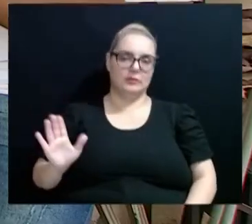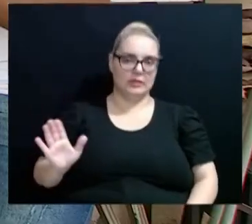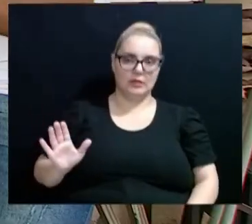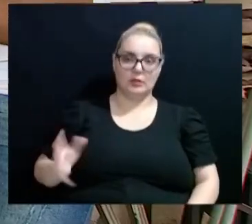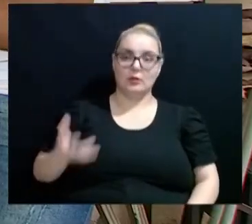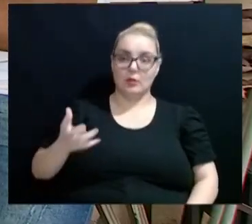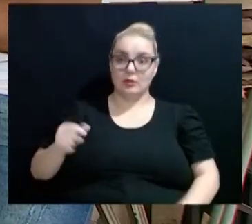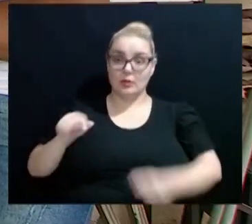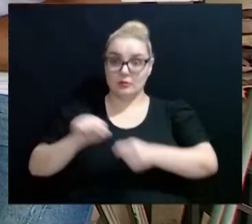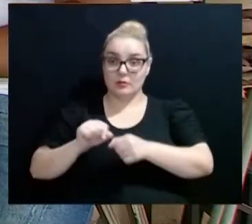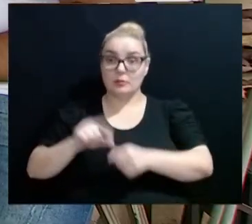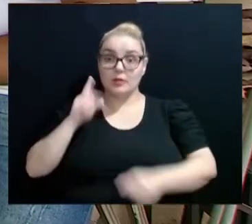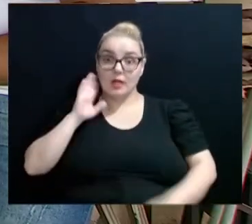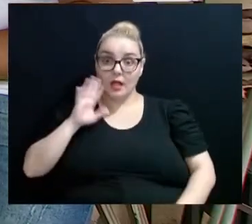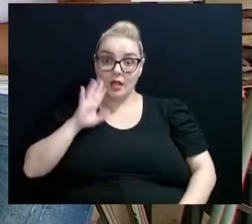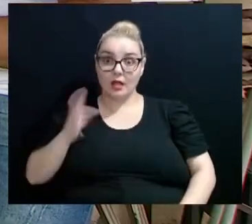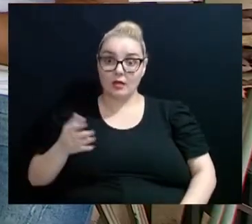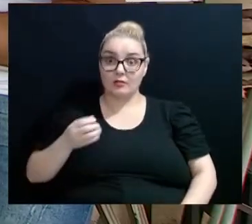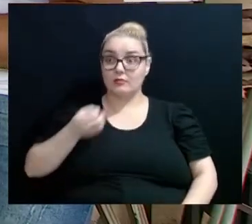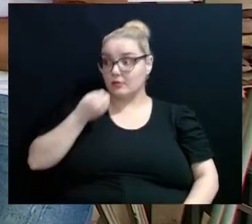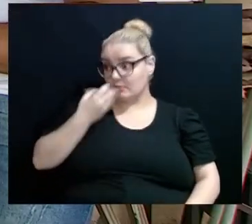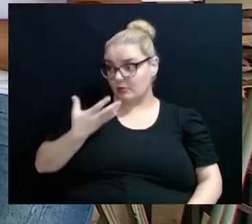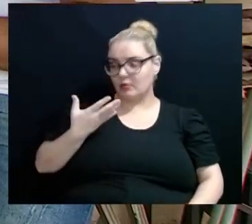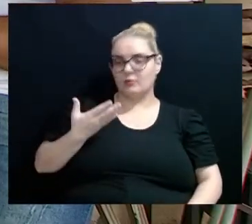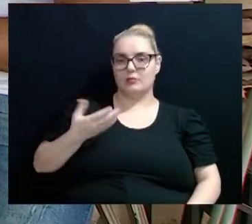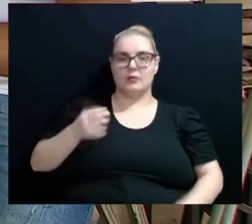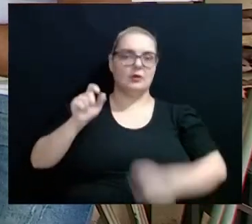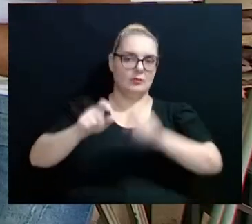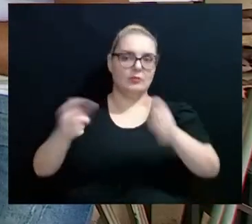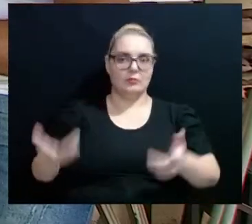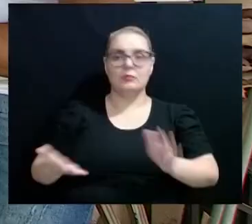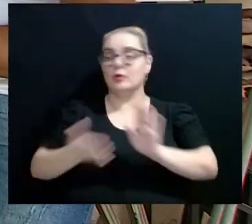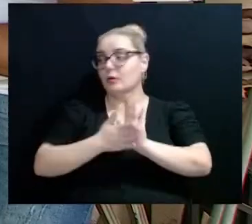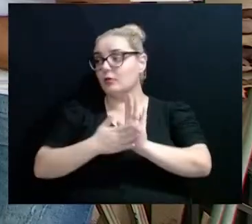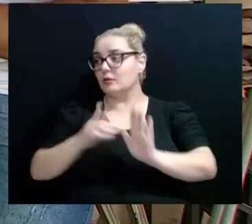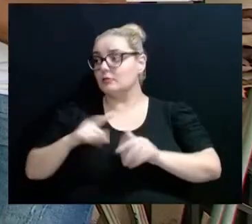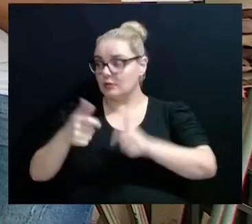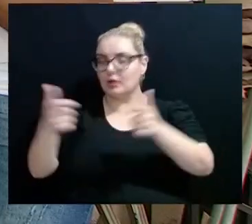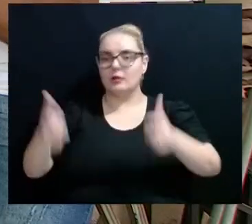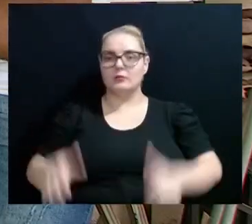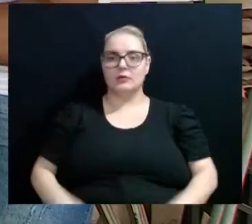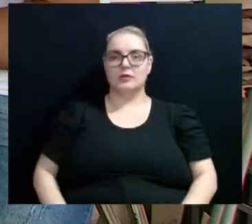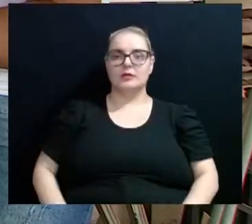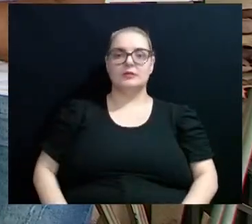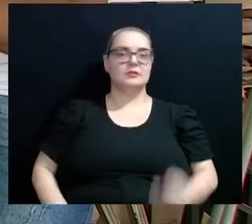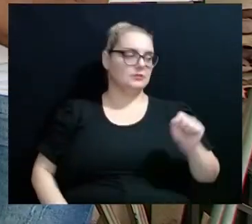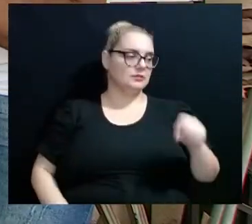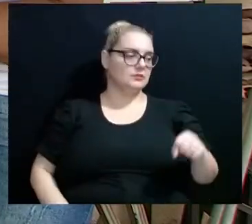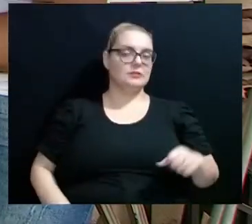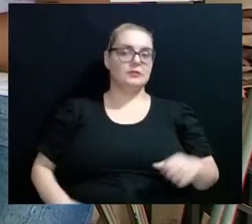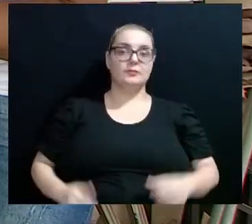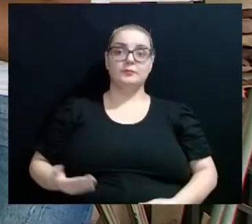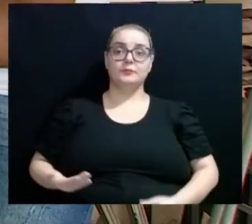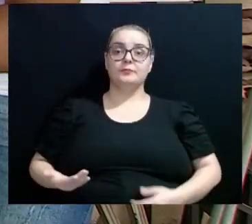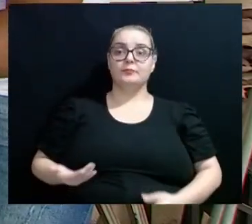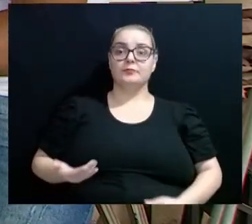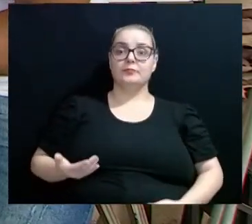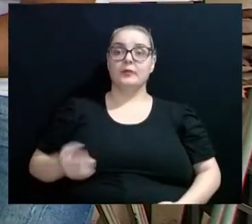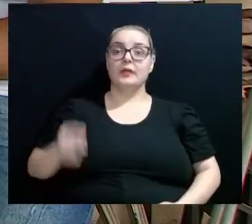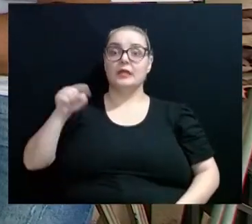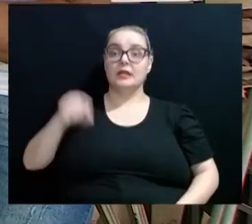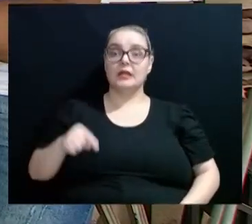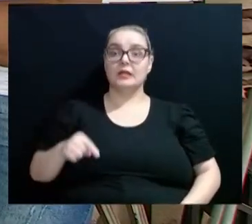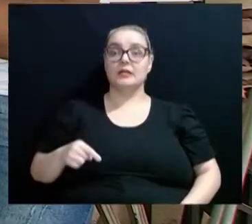sempre observei a oportunidade. Então, nunca foi assim, vou ali para ganhar dinheiro. Não, eu quero fazer isso porque isso é legal, isso vai servir